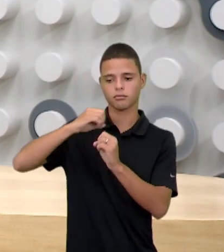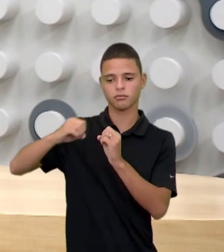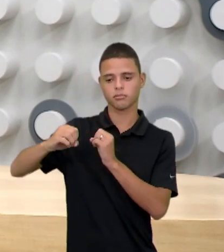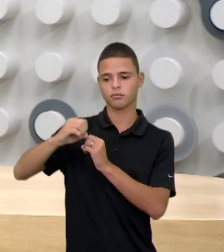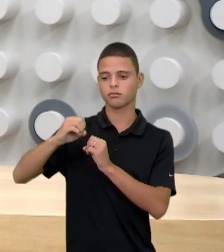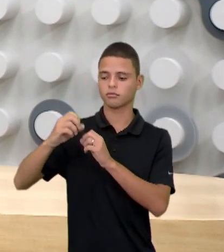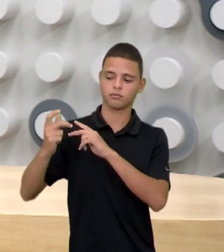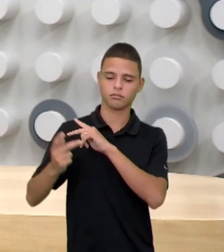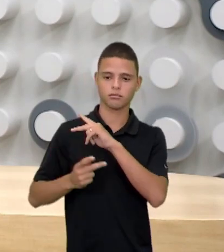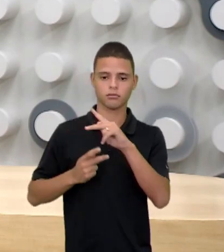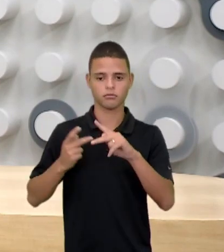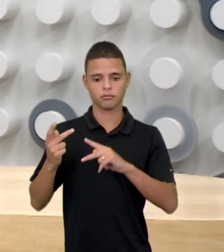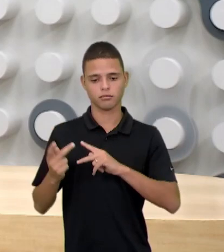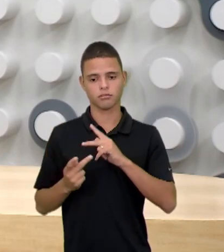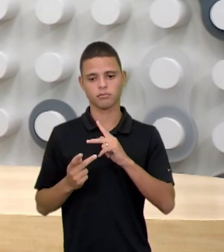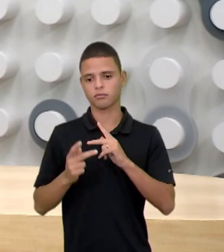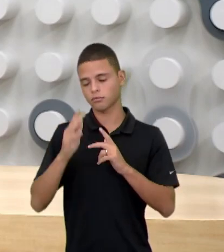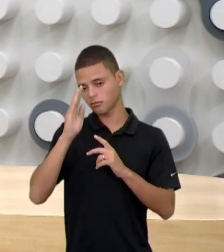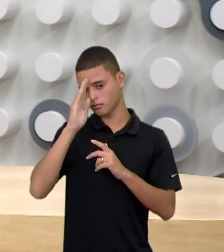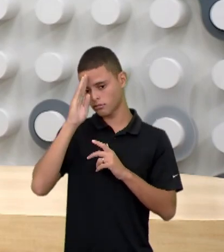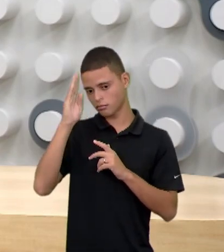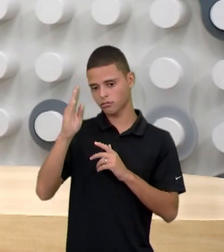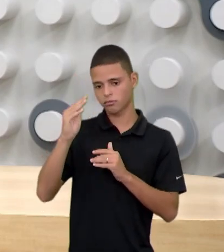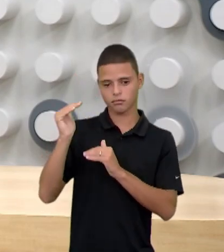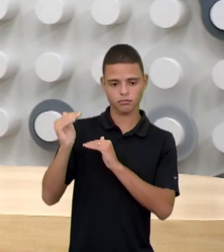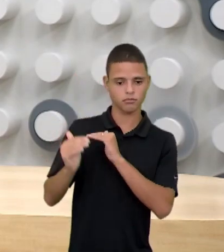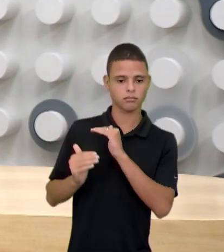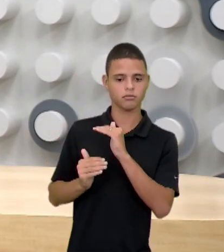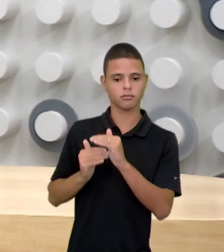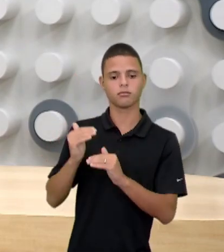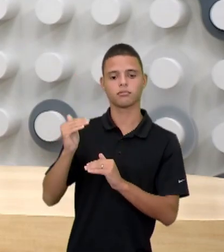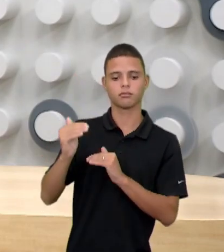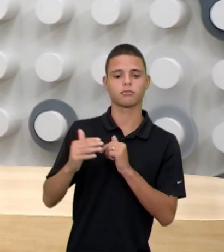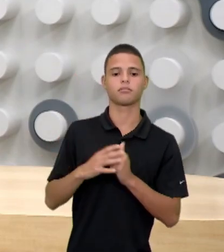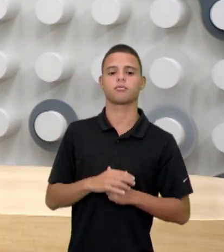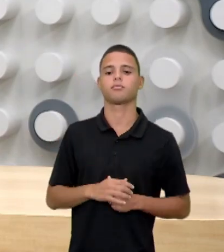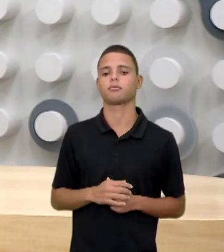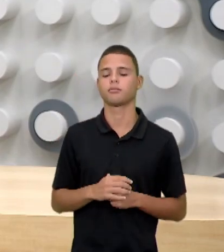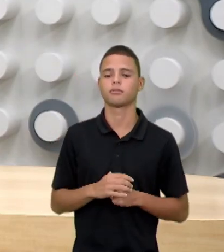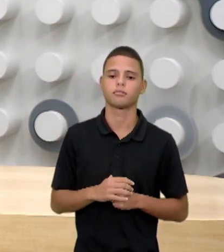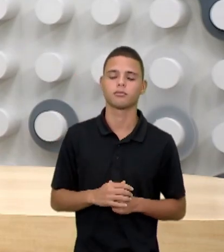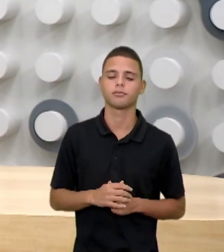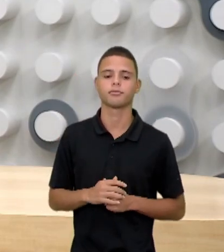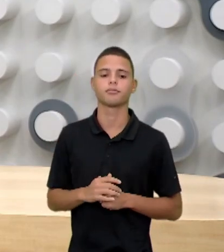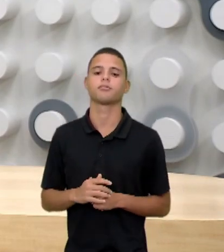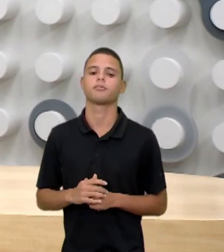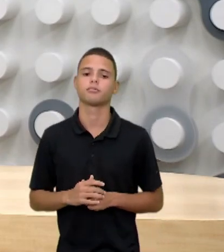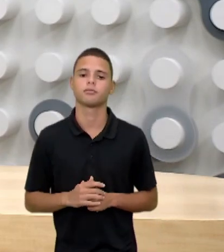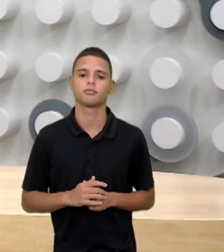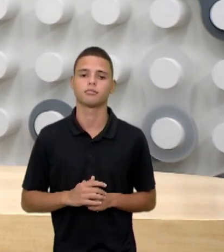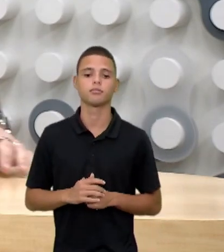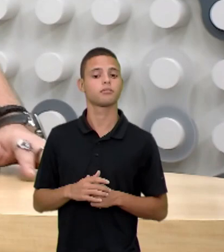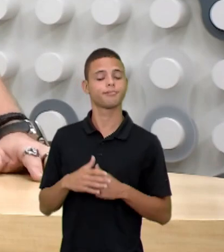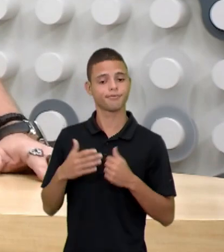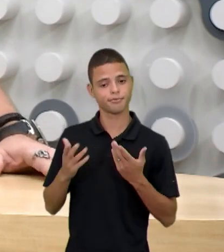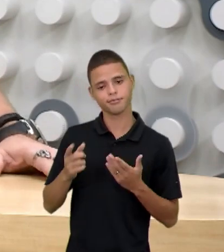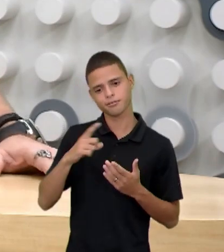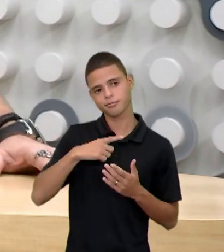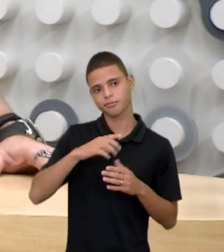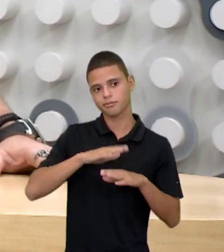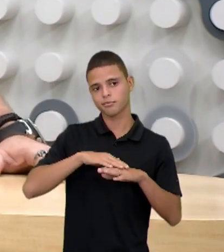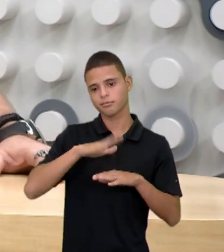né, dando uma ênfase, né, no processo de construção do nosso planeta aí, né, que tem mais de